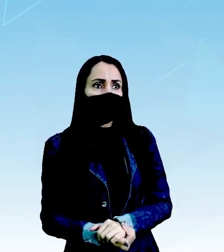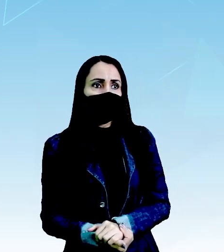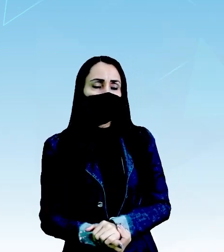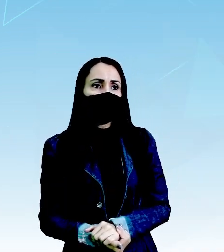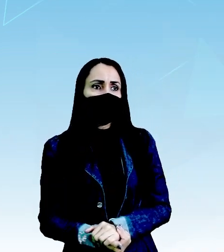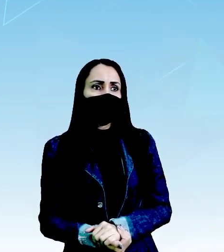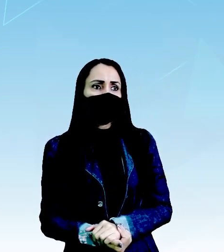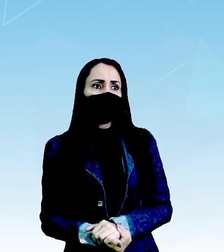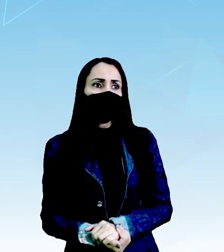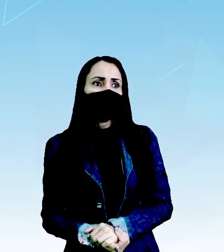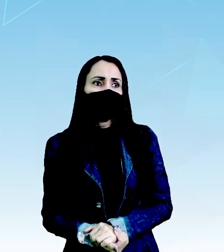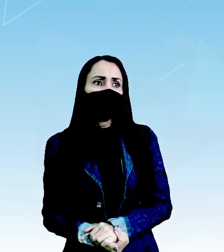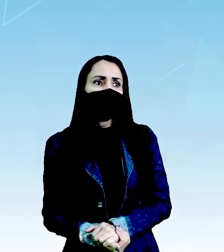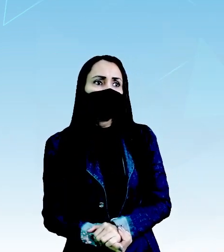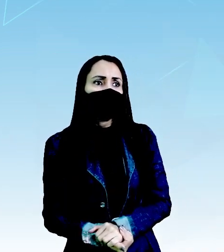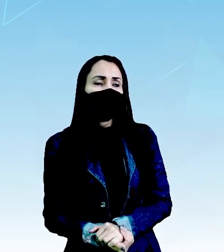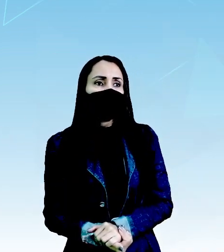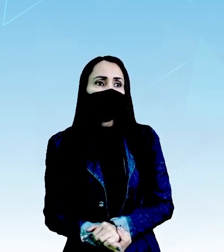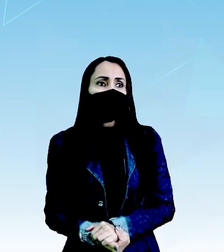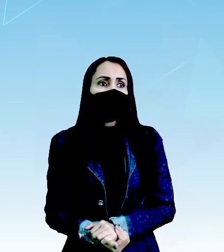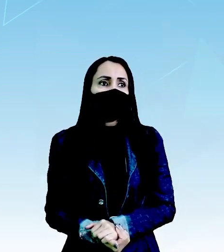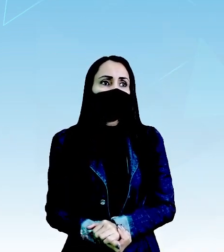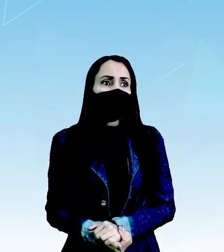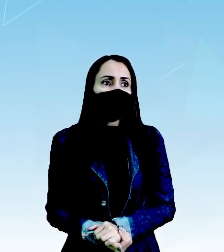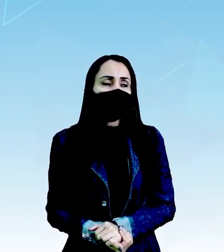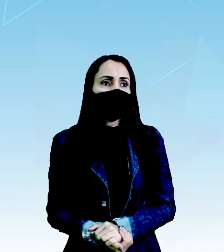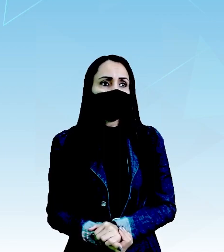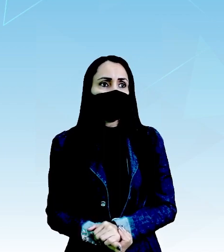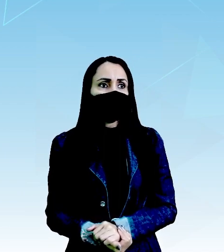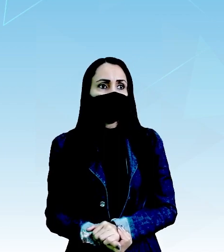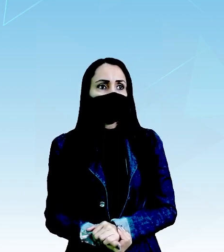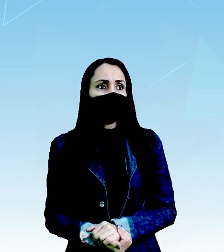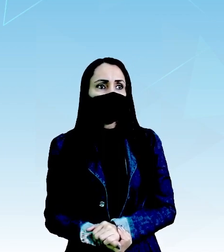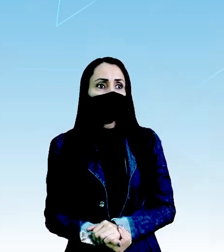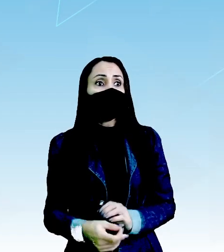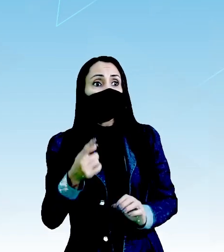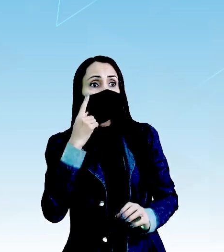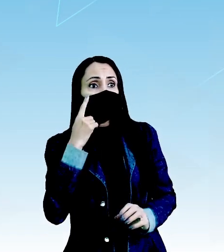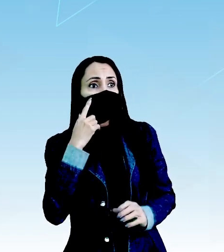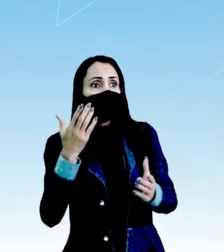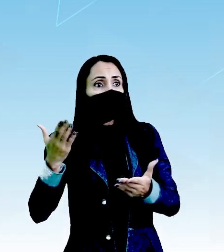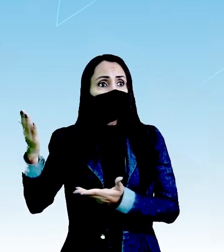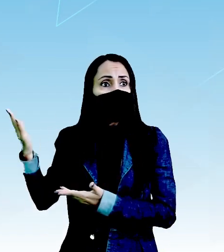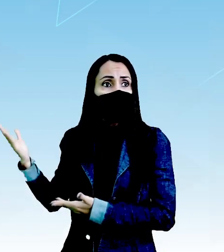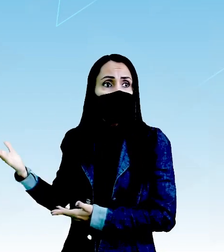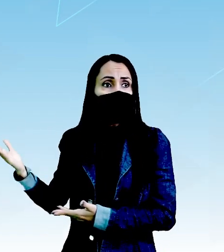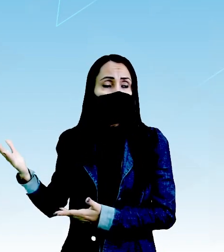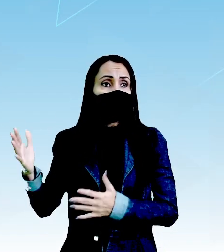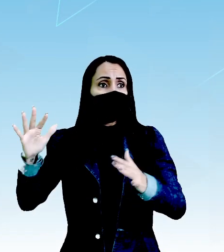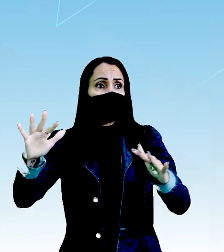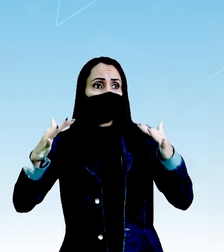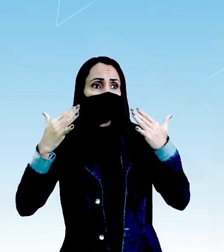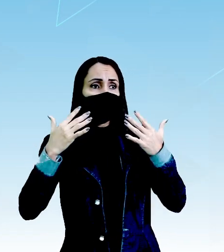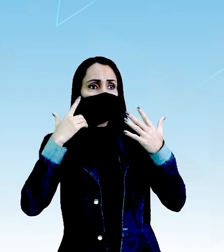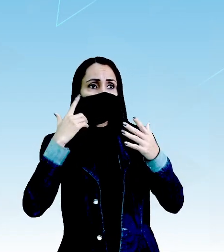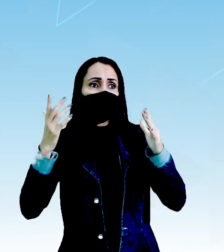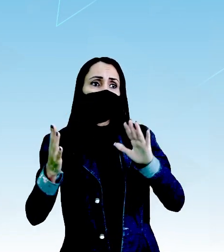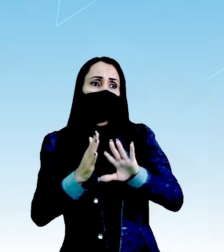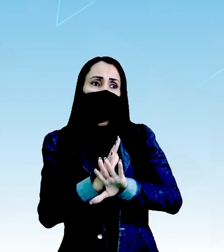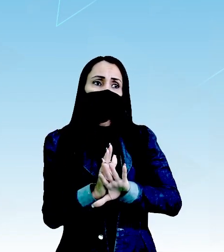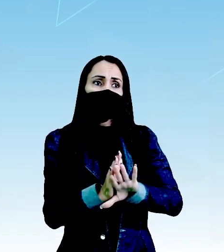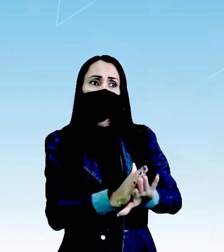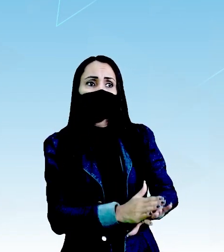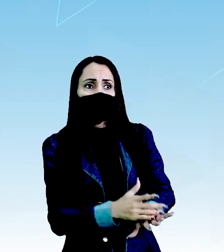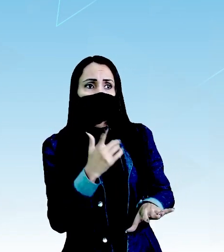Gil Vicente. Atenção, como na tela, observem, independentemente se está relacionado